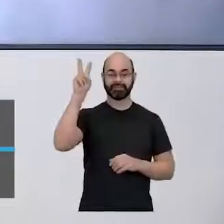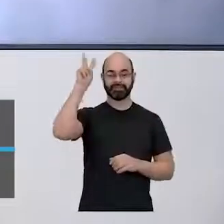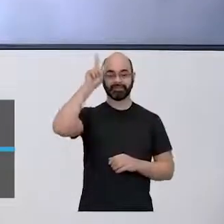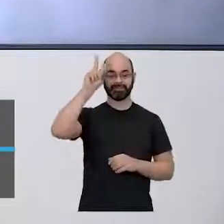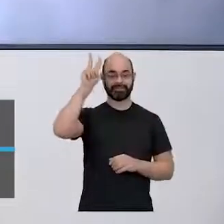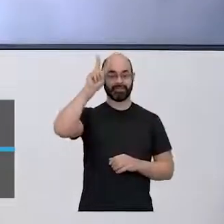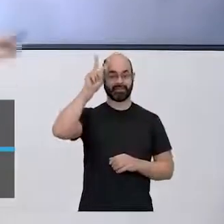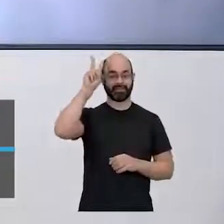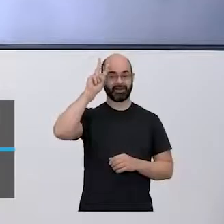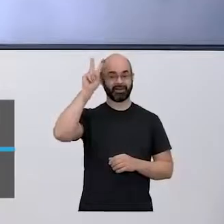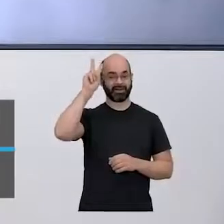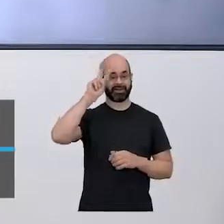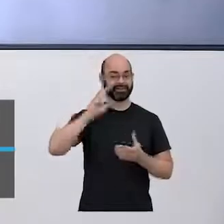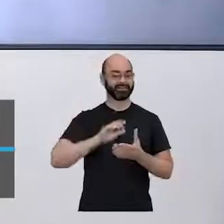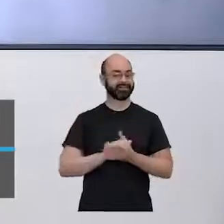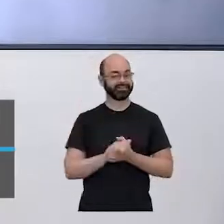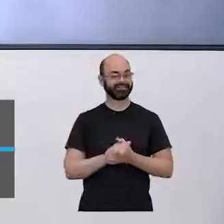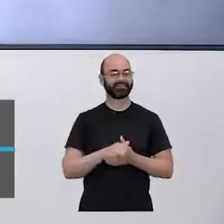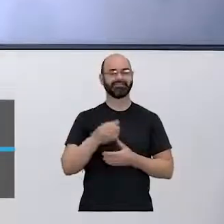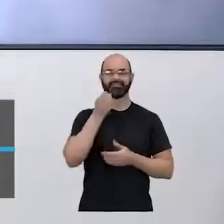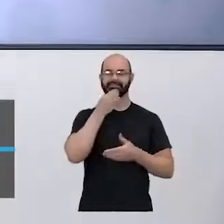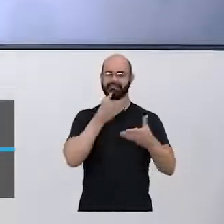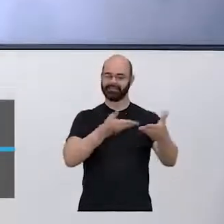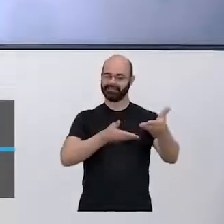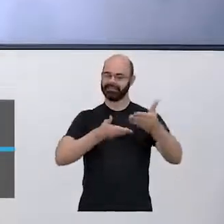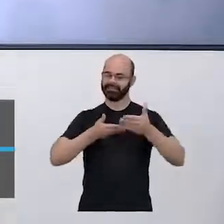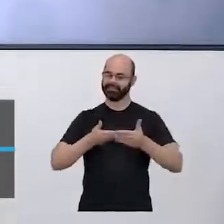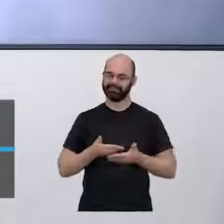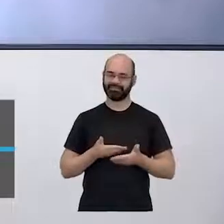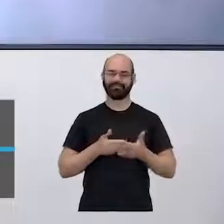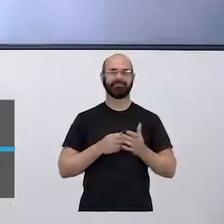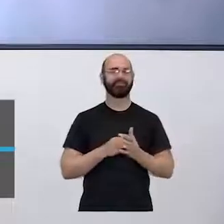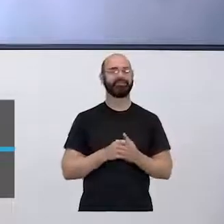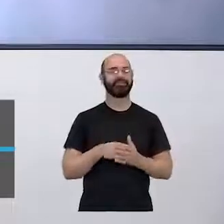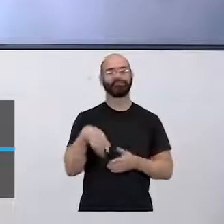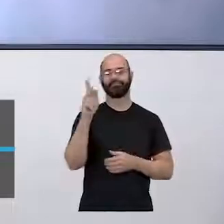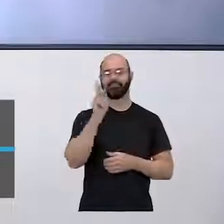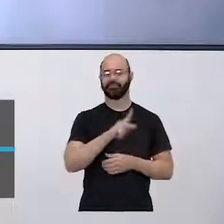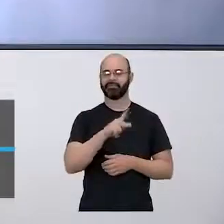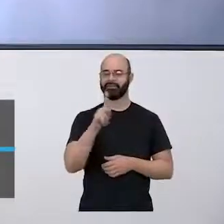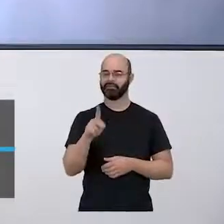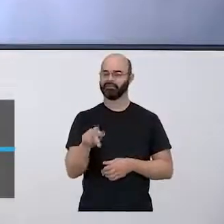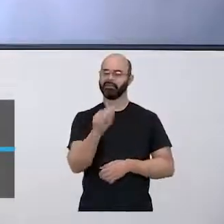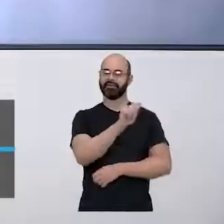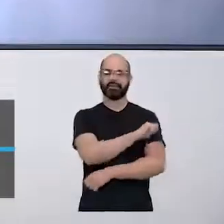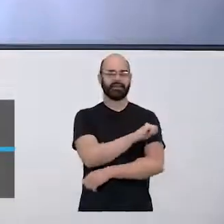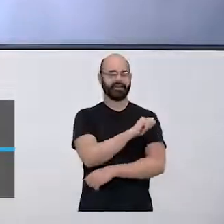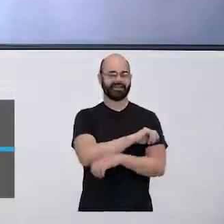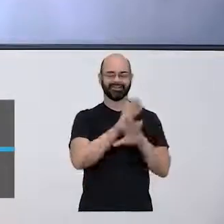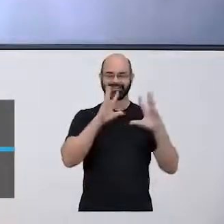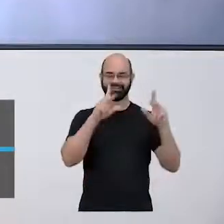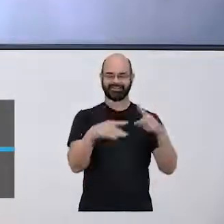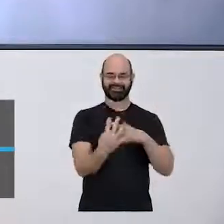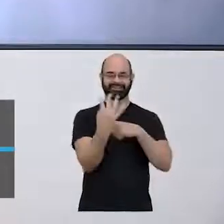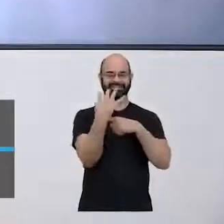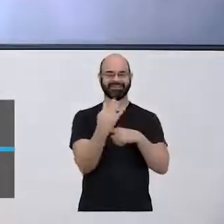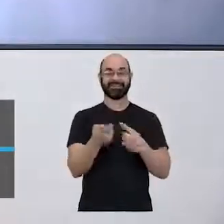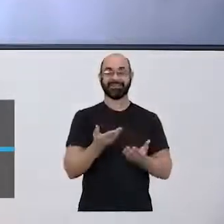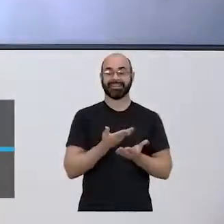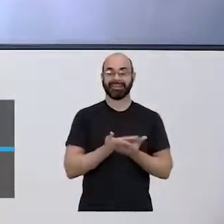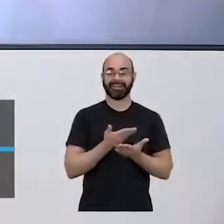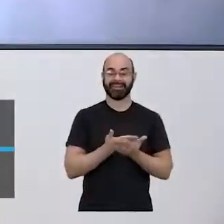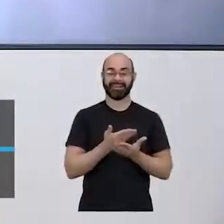história! Então, sejam bem-vindos, queridos professores, alunos e todos que estão nos acompanhando para mais uma aula.